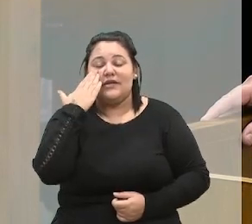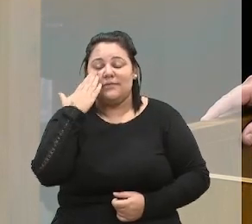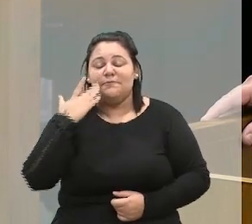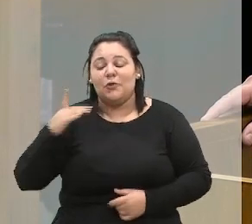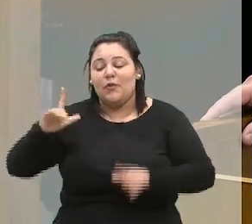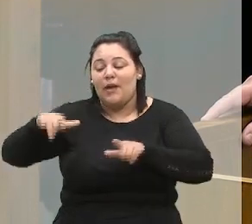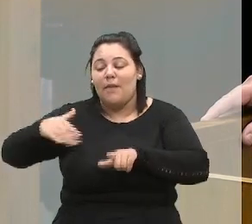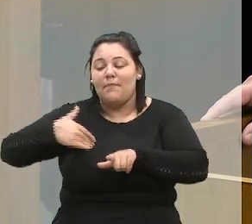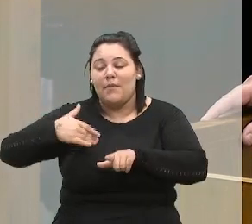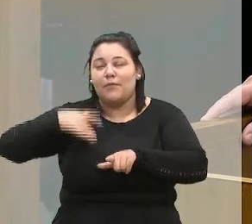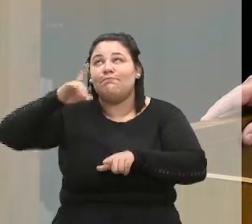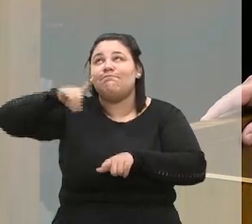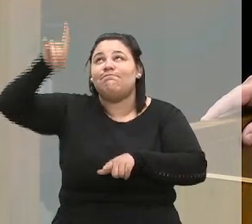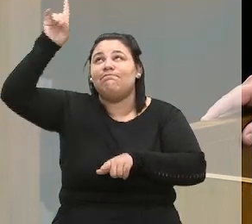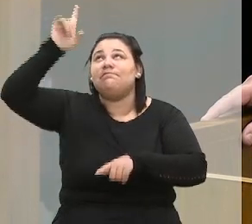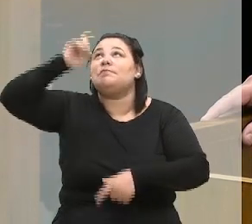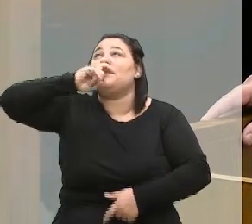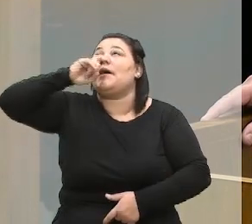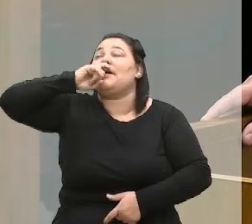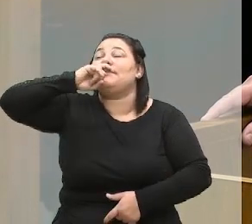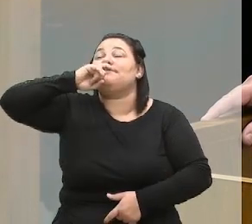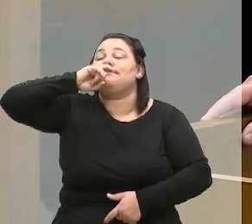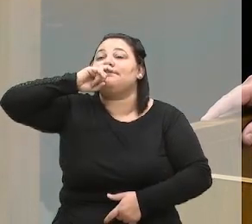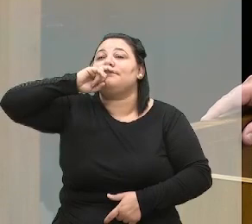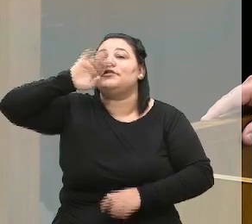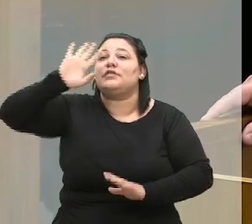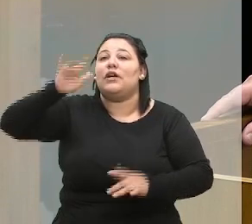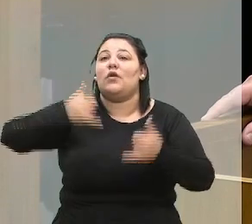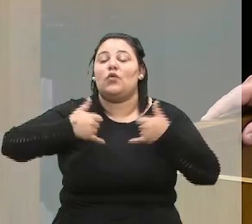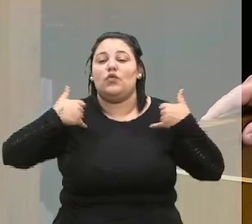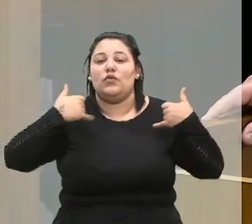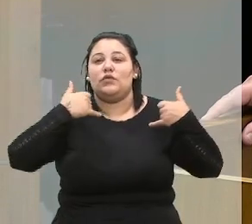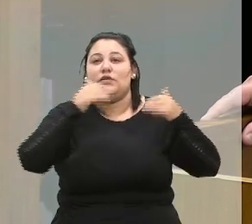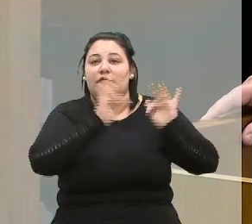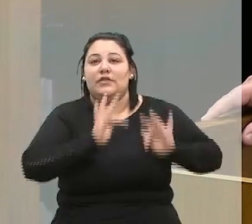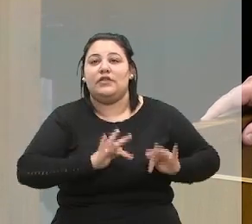hoje muito orgulhoso e muito feliz.